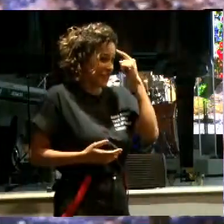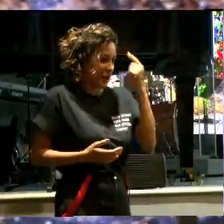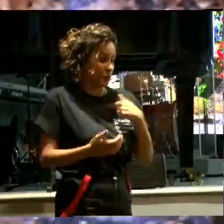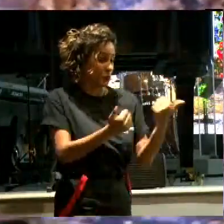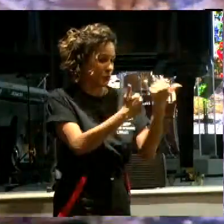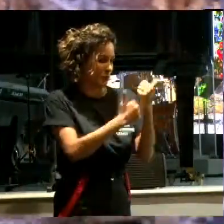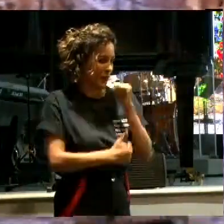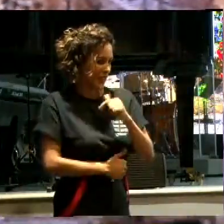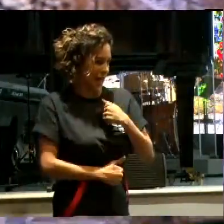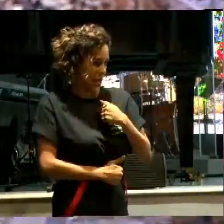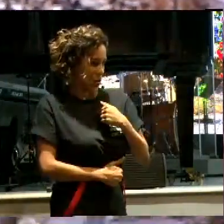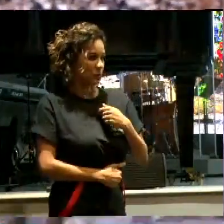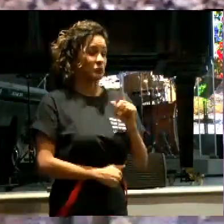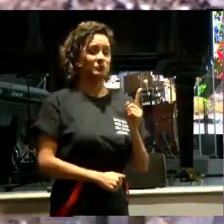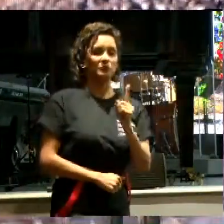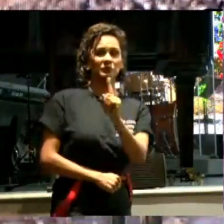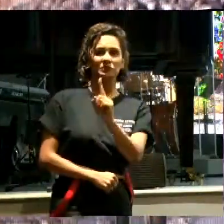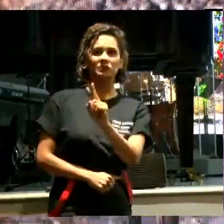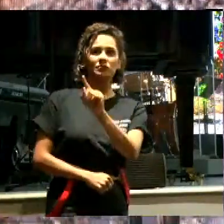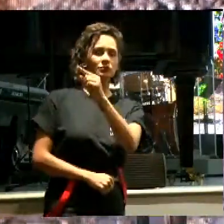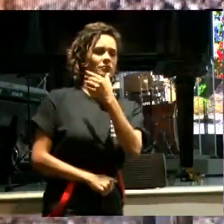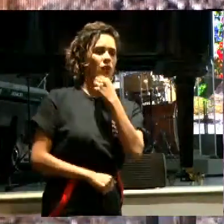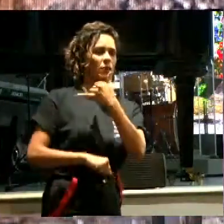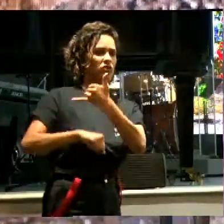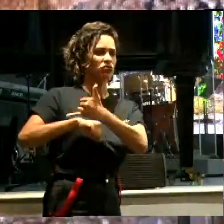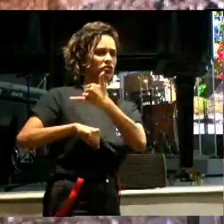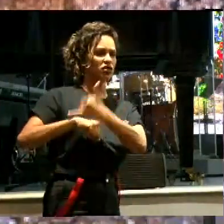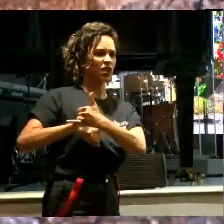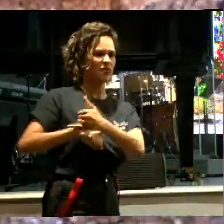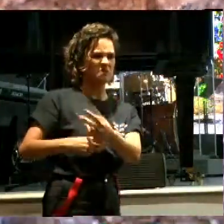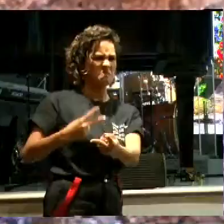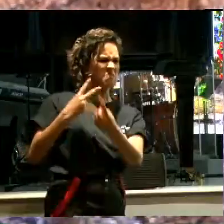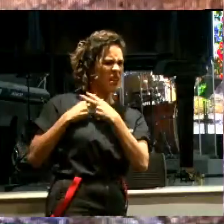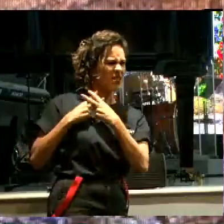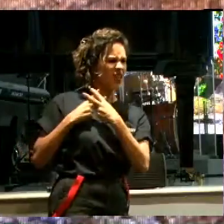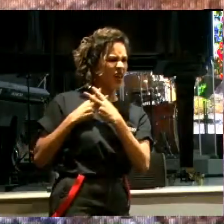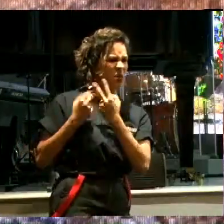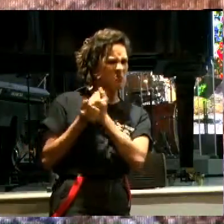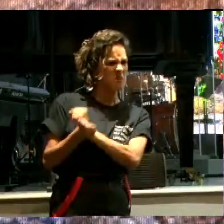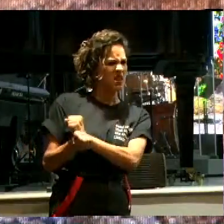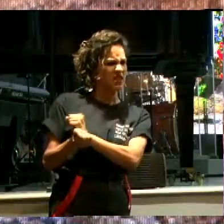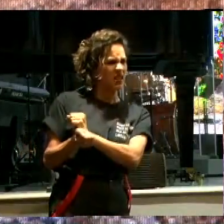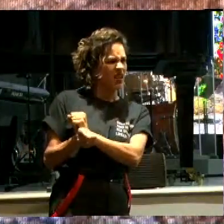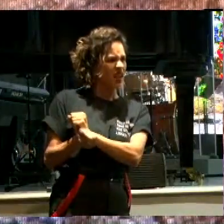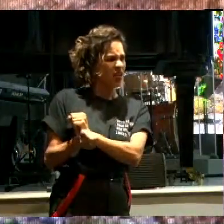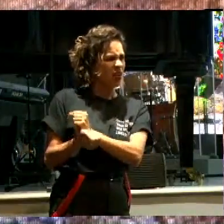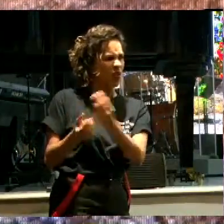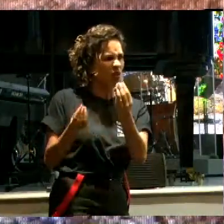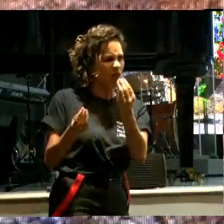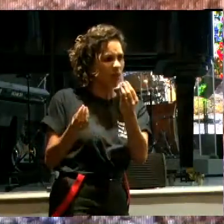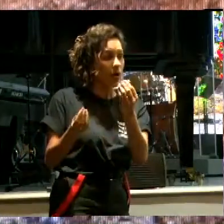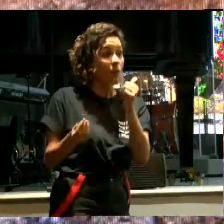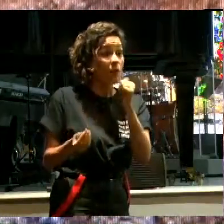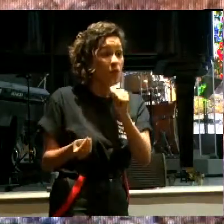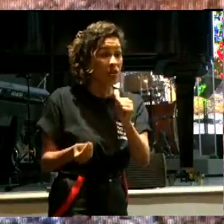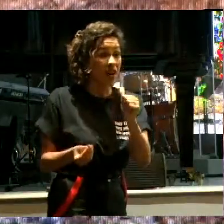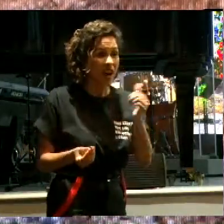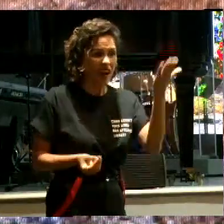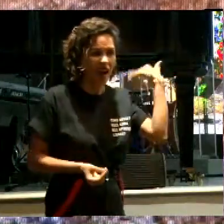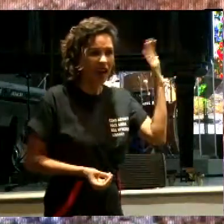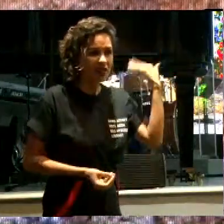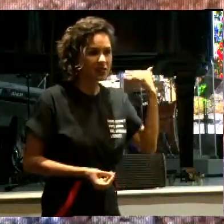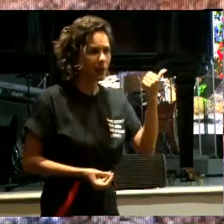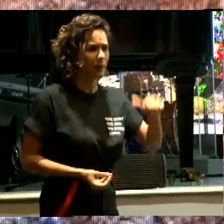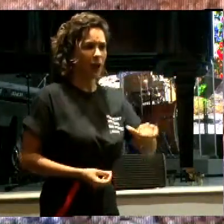que me levou para a prisão, que eu ia ser uma prisioneira lá. Porque mulher naquela época já não valia muita